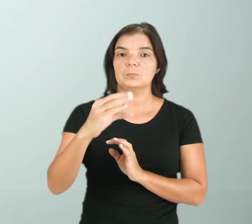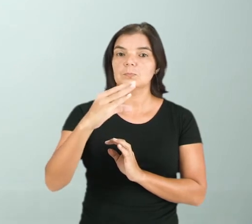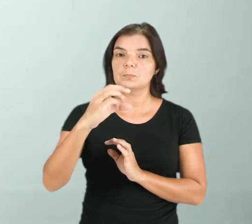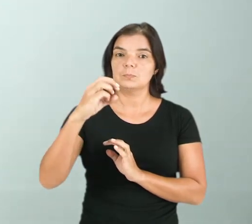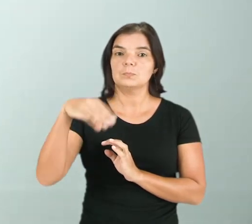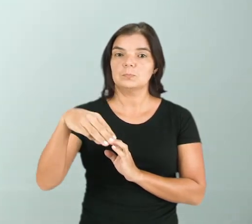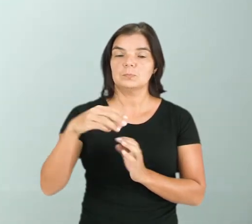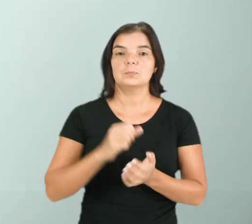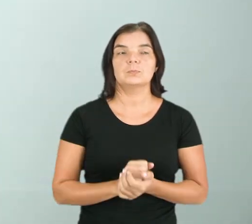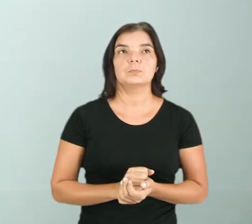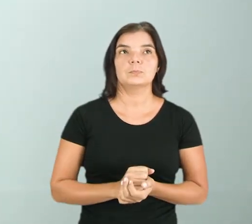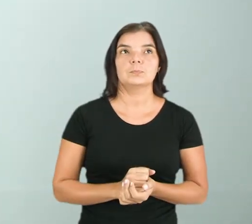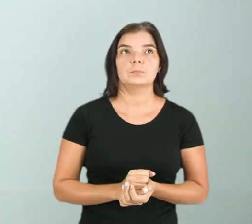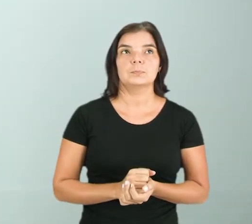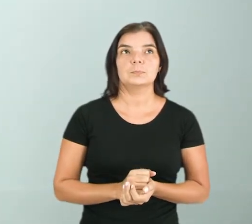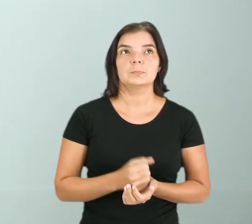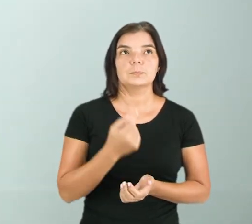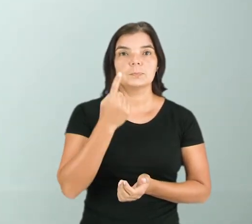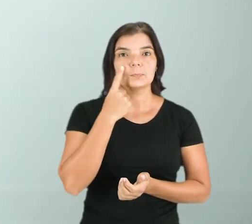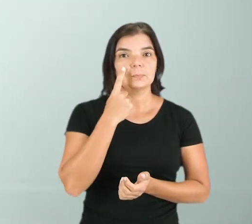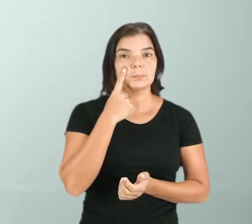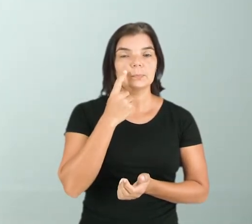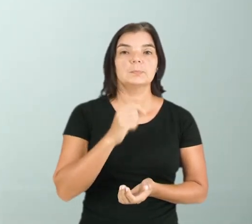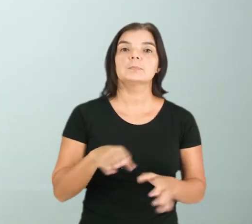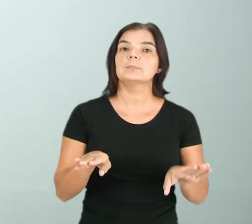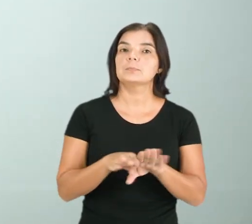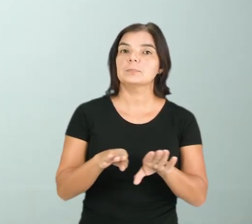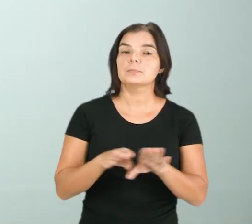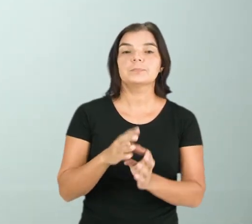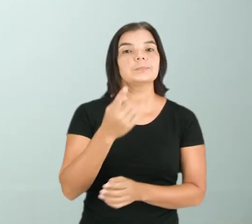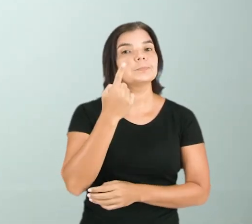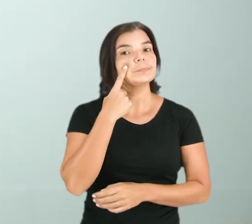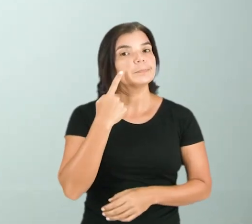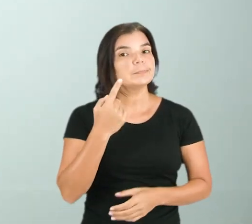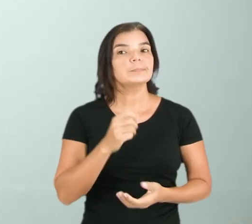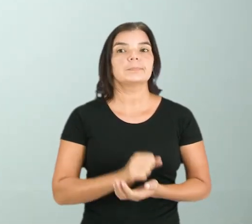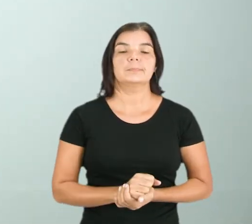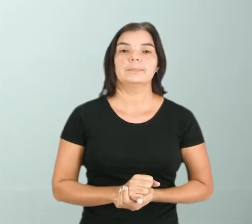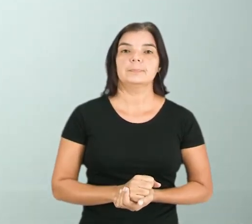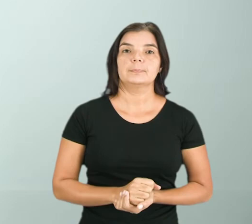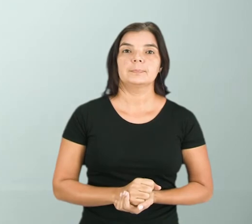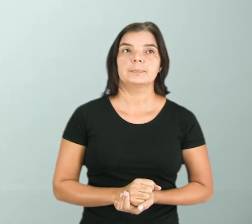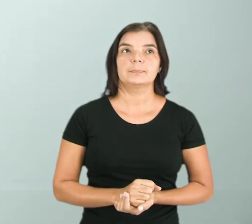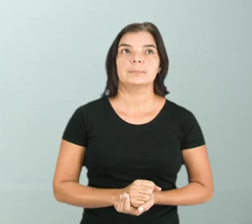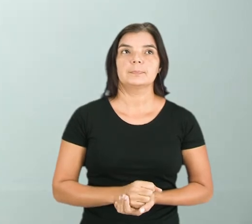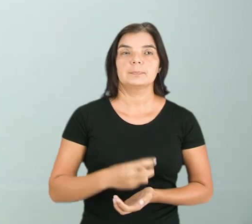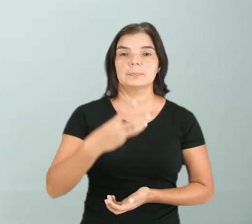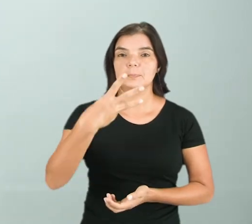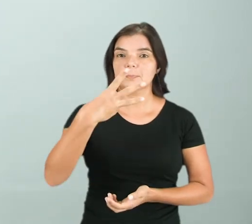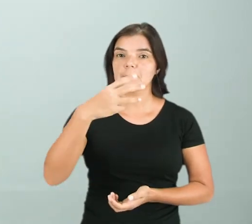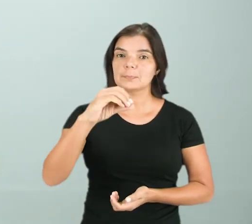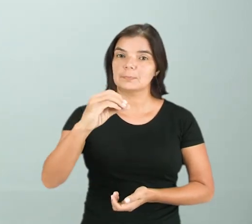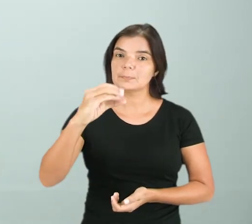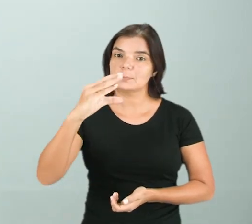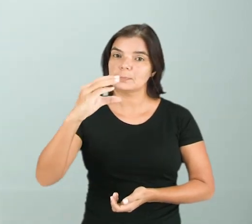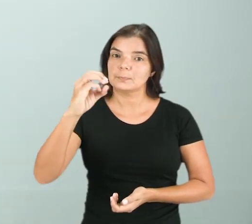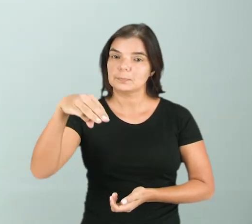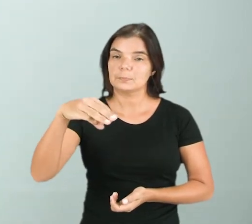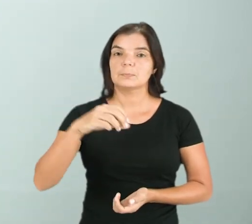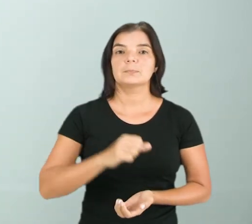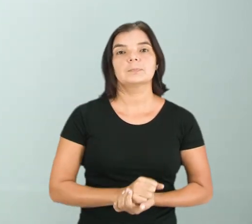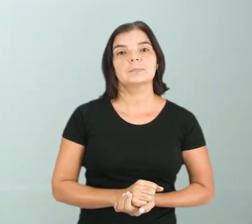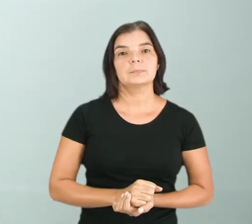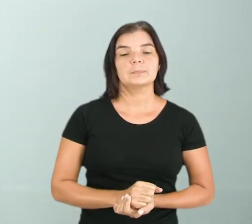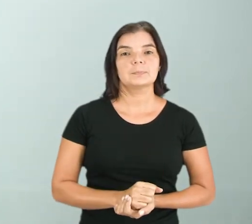né? Ó, essa aqui 60 centímetros. E nós vimos também, aqui tem 30